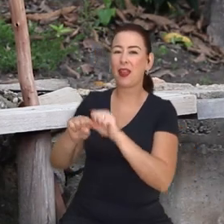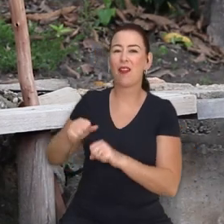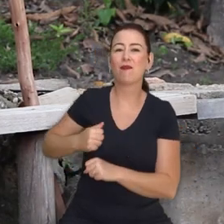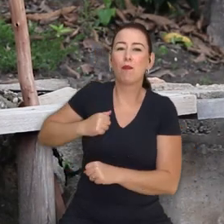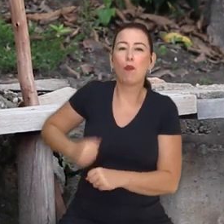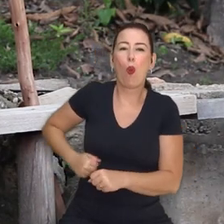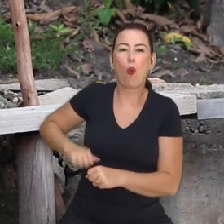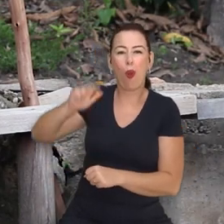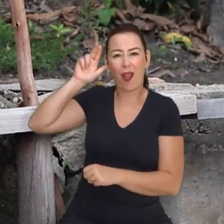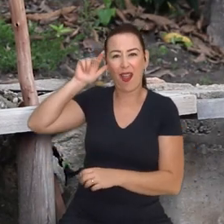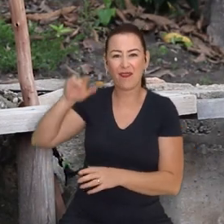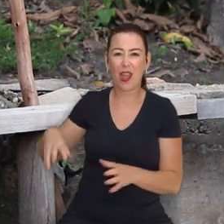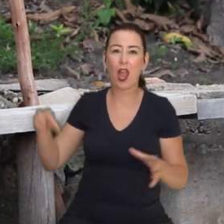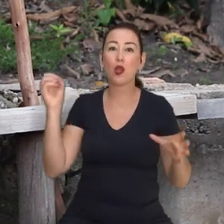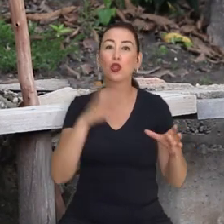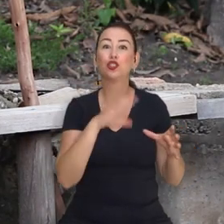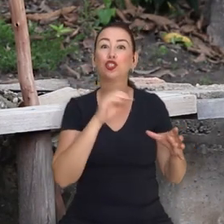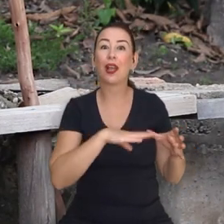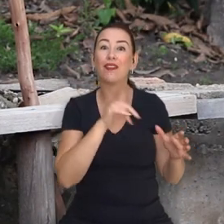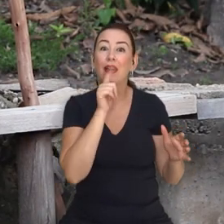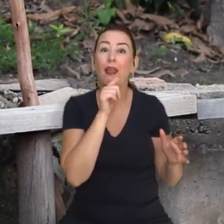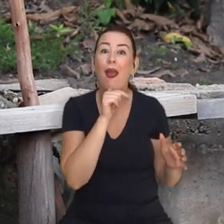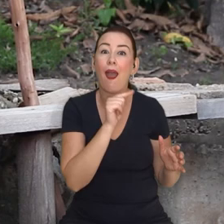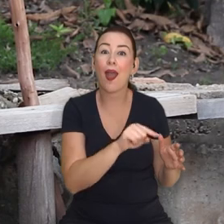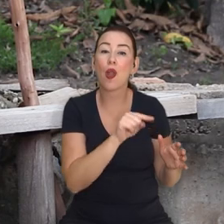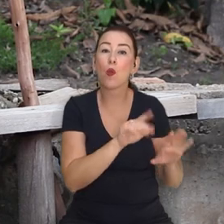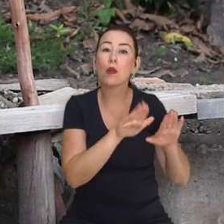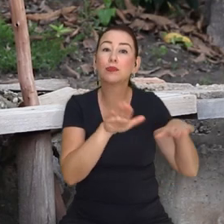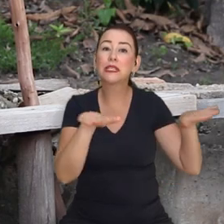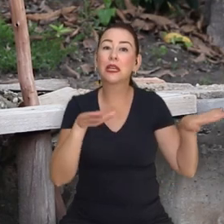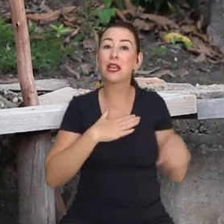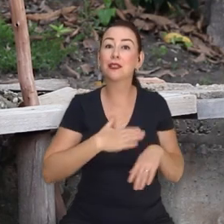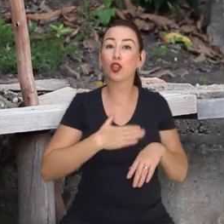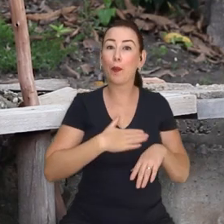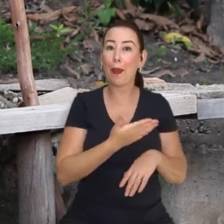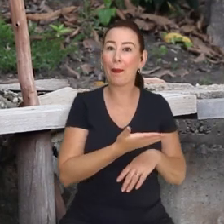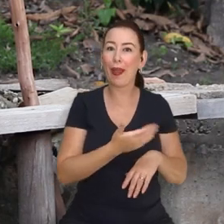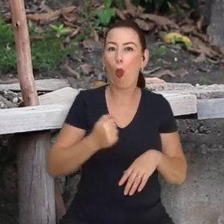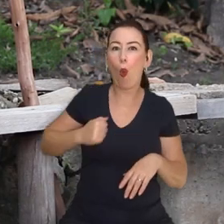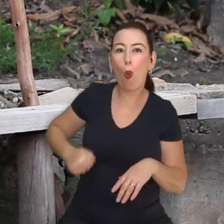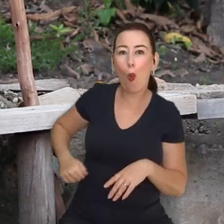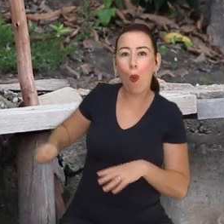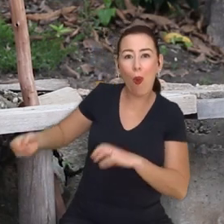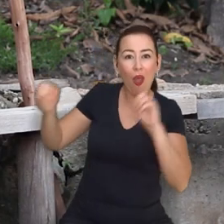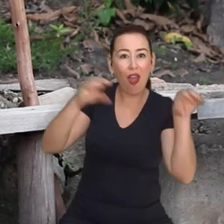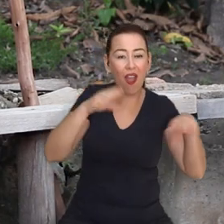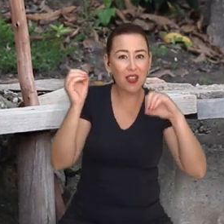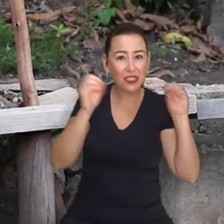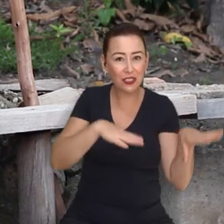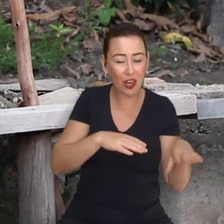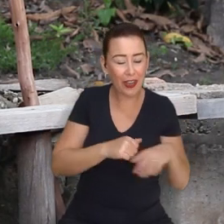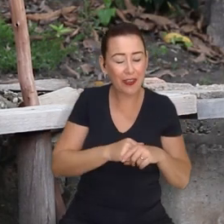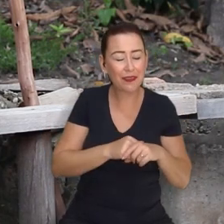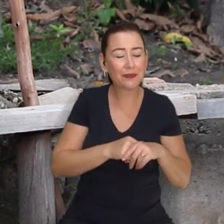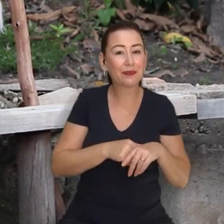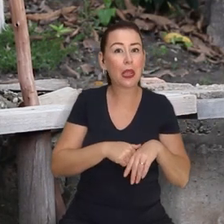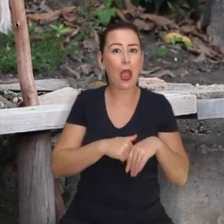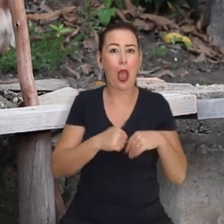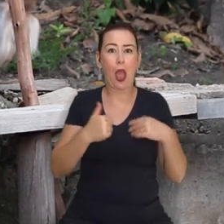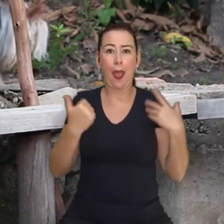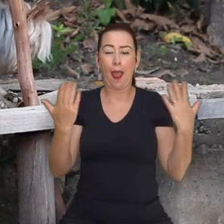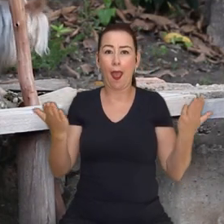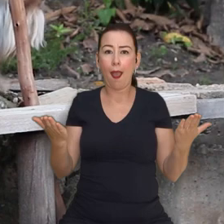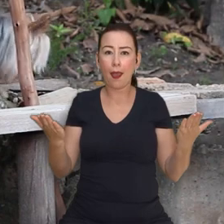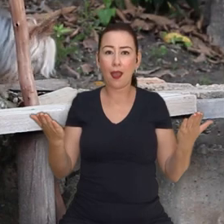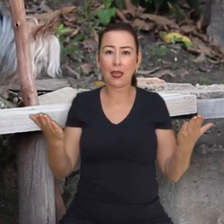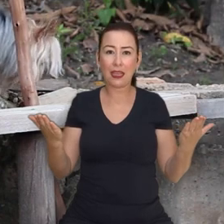bosta de cavalo seco, punha na água dos meninos tomar banho. Aí, quando passava disso